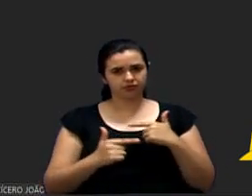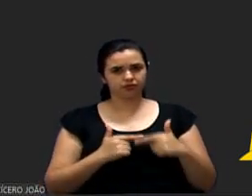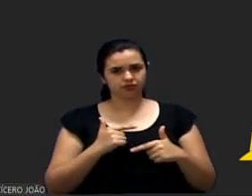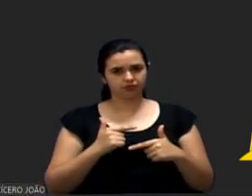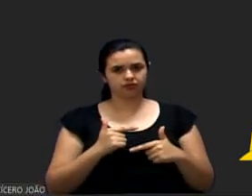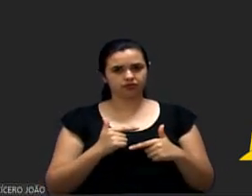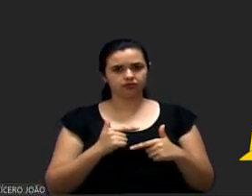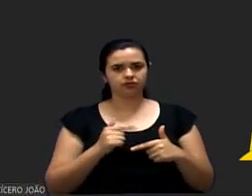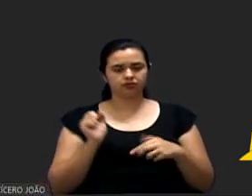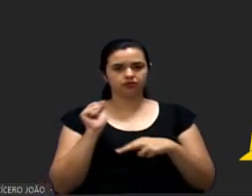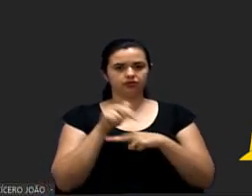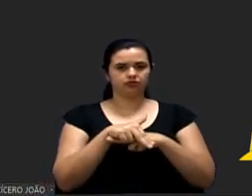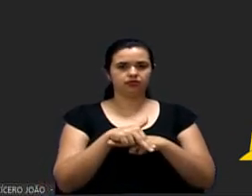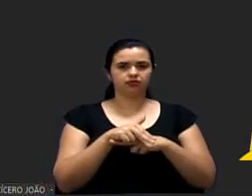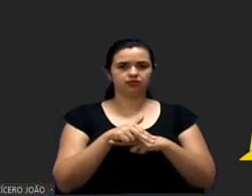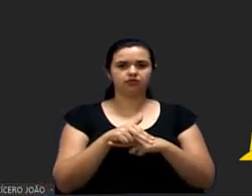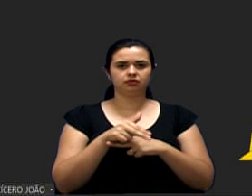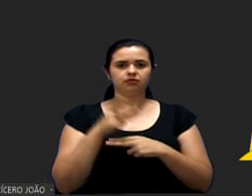política rico.